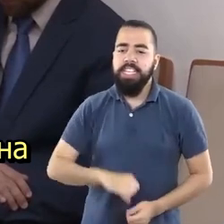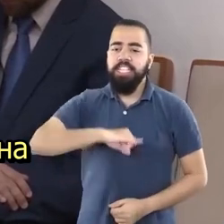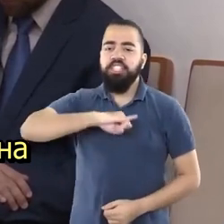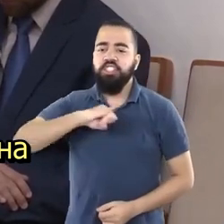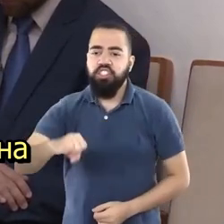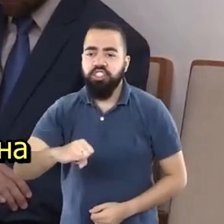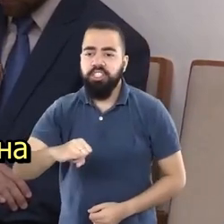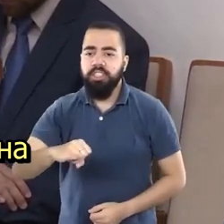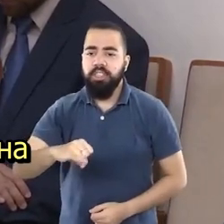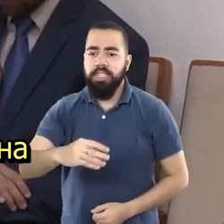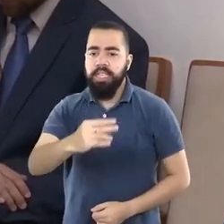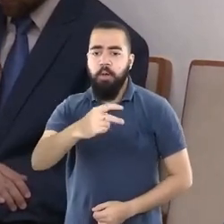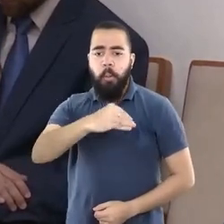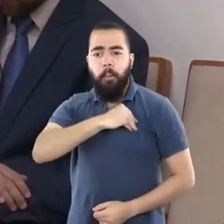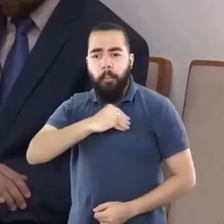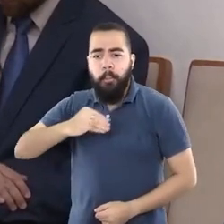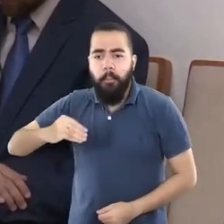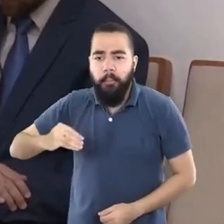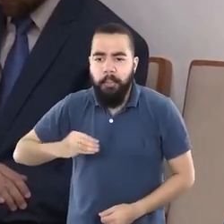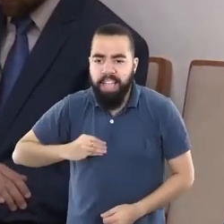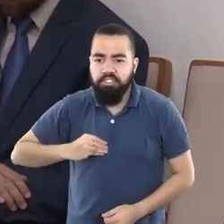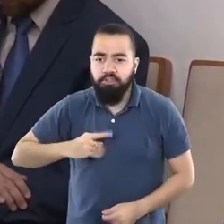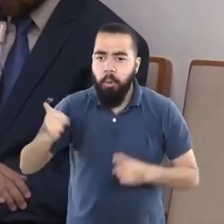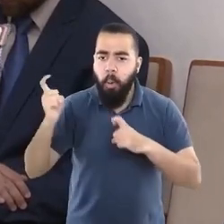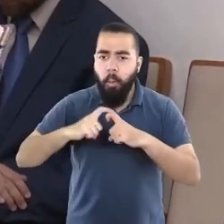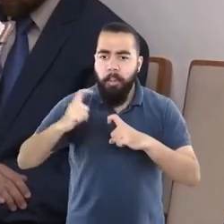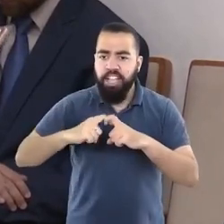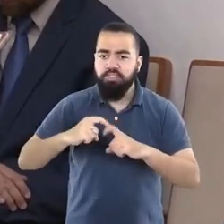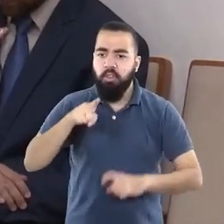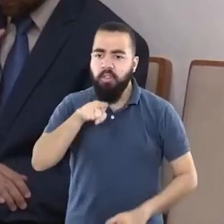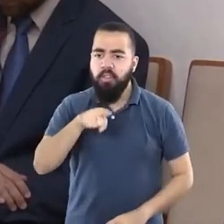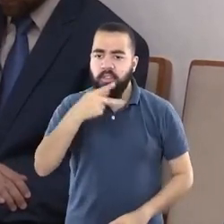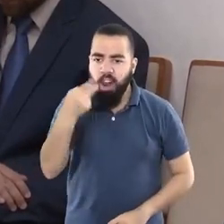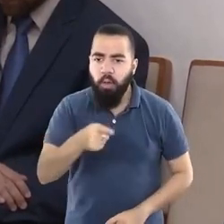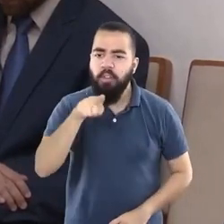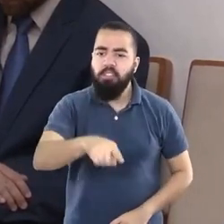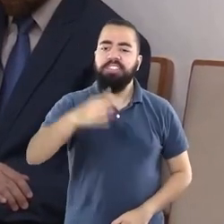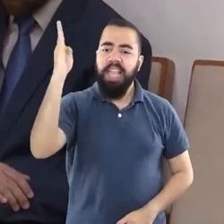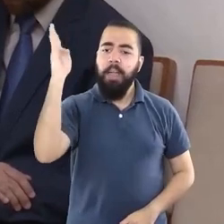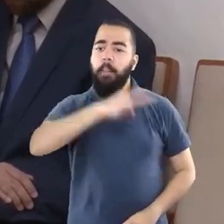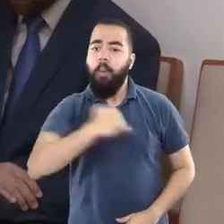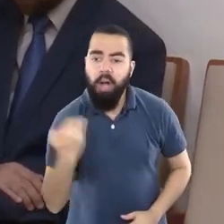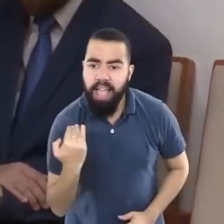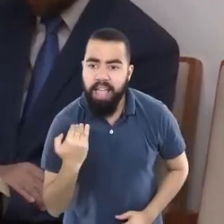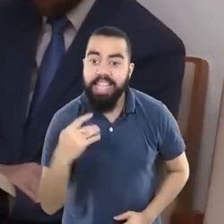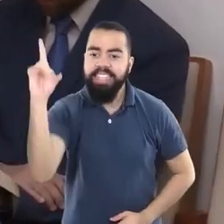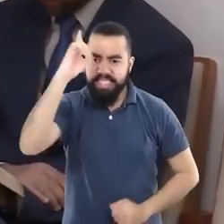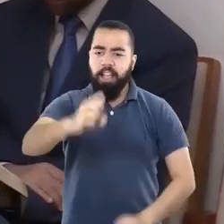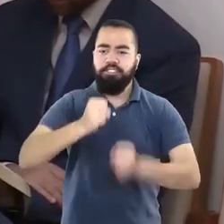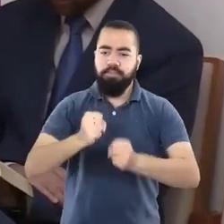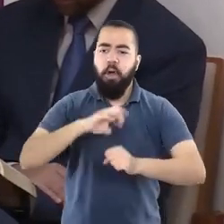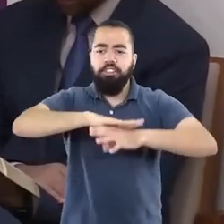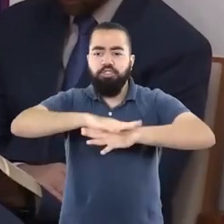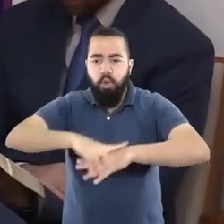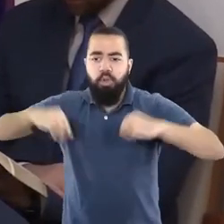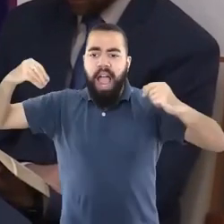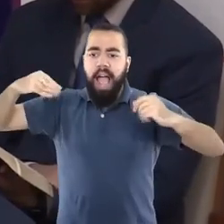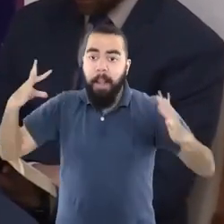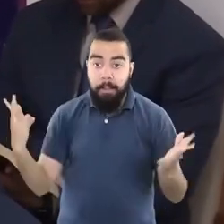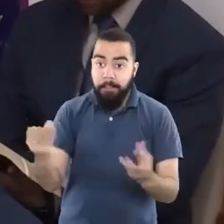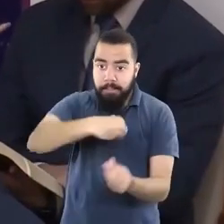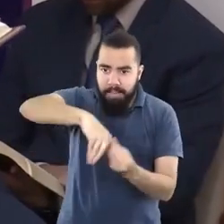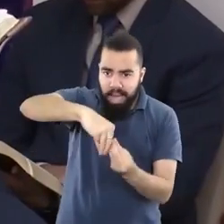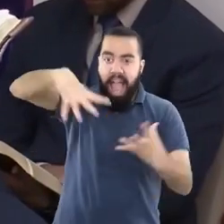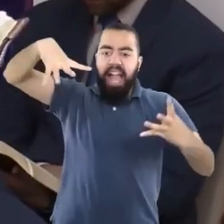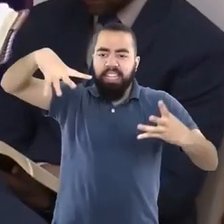você uma sentença de morte, Deus pode virar essa chave, Deus pode alterar esse diagnóstico, Deus pode trazer uma cura milagrosa, Deus